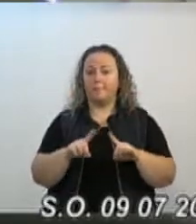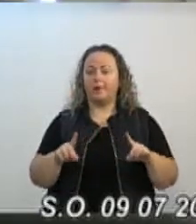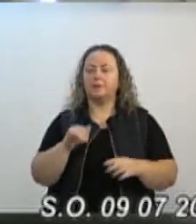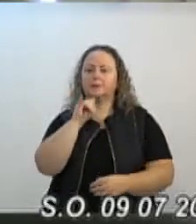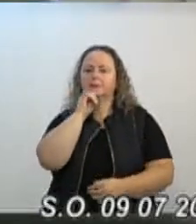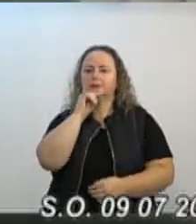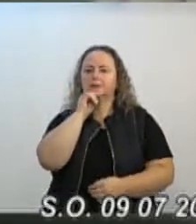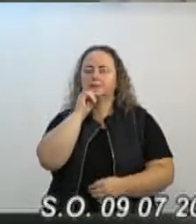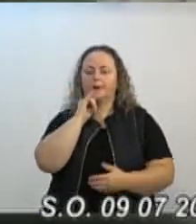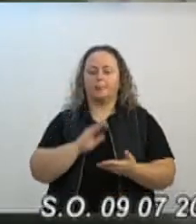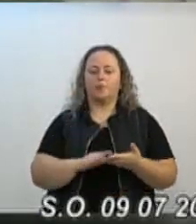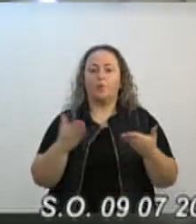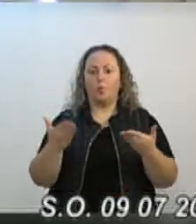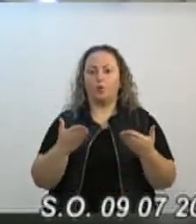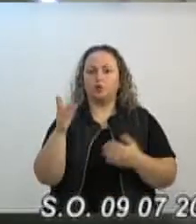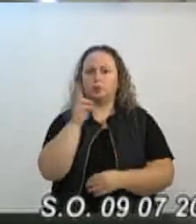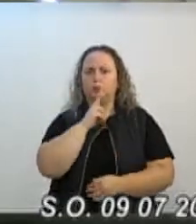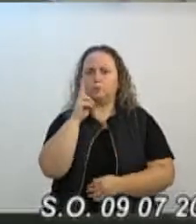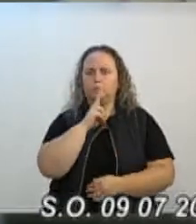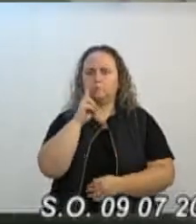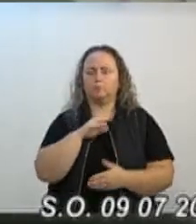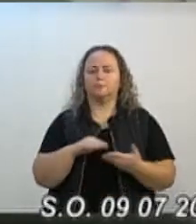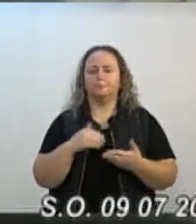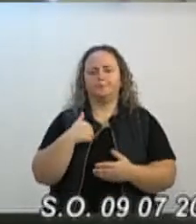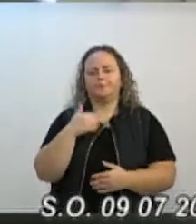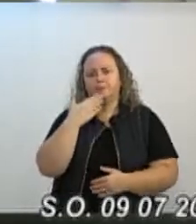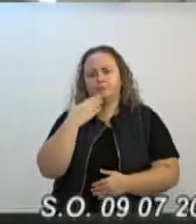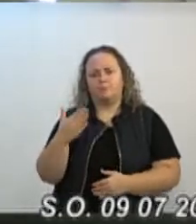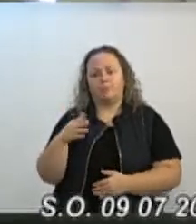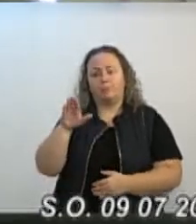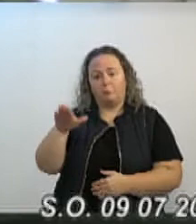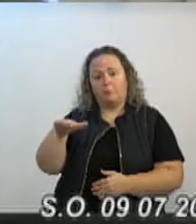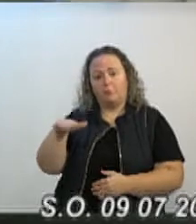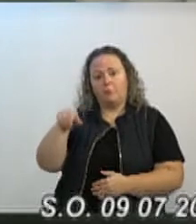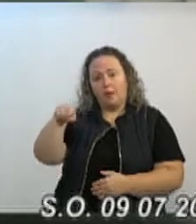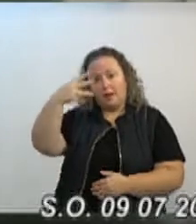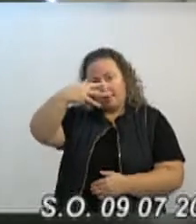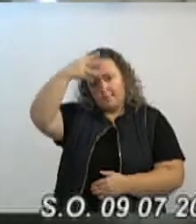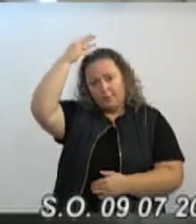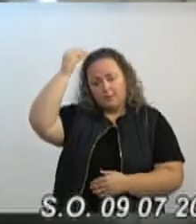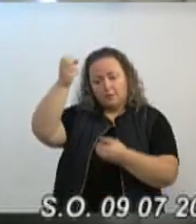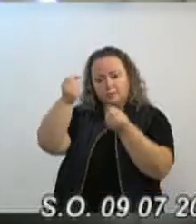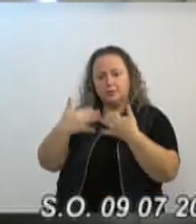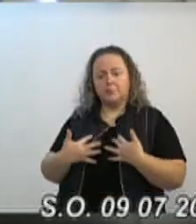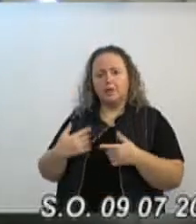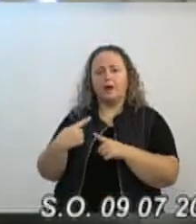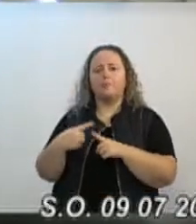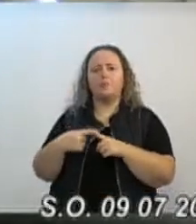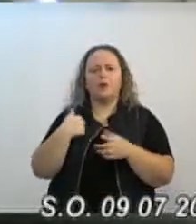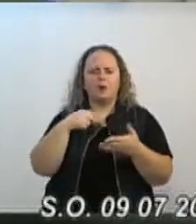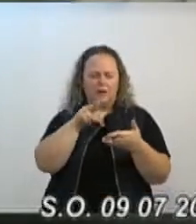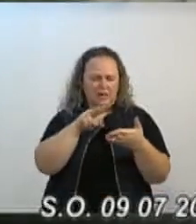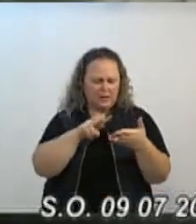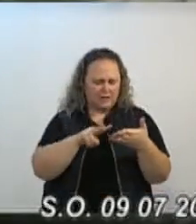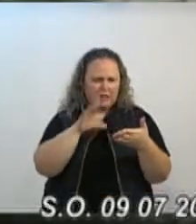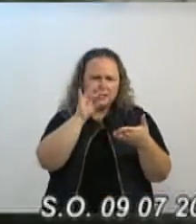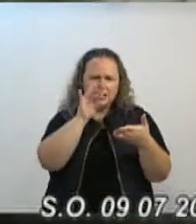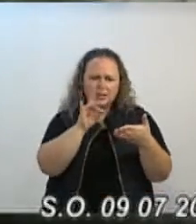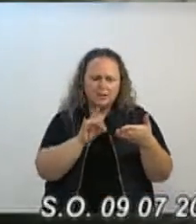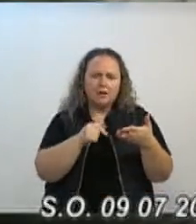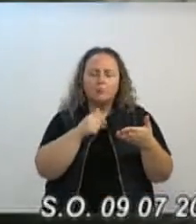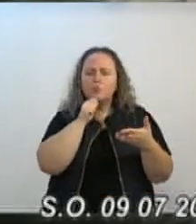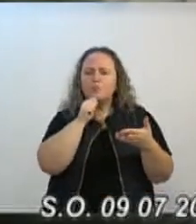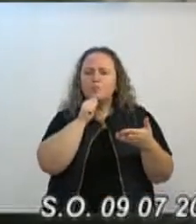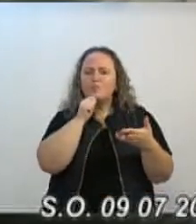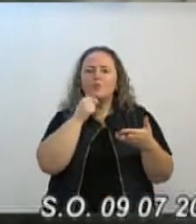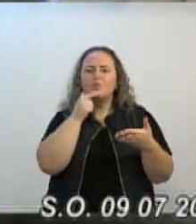entrou hoje a questão do urgentíssimo. Eu tive que mandar para ele aqui, para ele me explicar exatamente porque eu tinha dúvidas. Não deu tempo de eu saber todos os pontos em